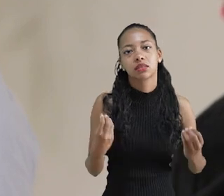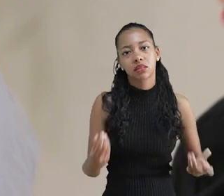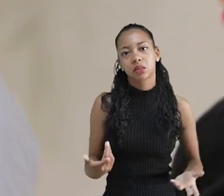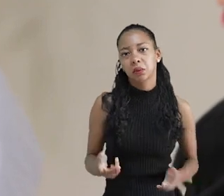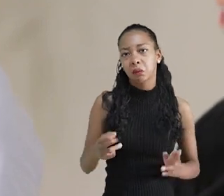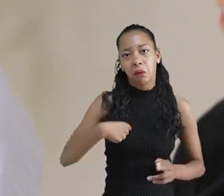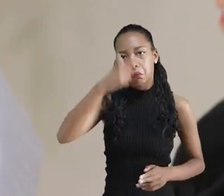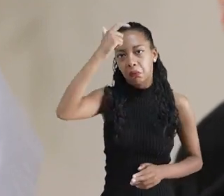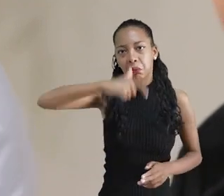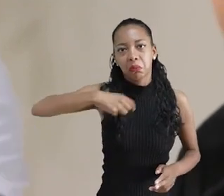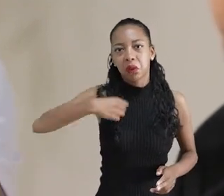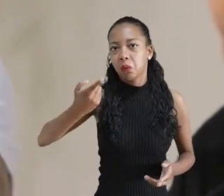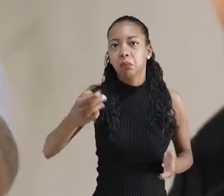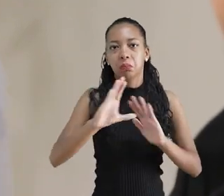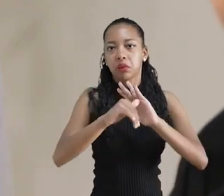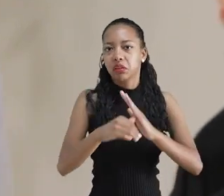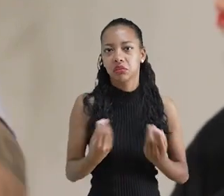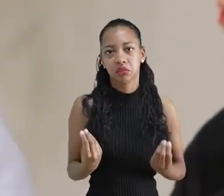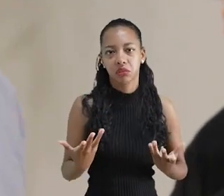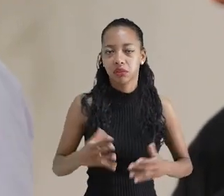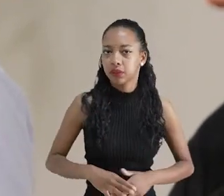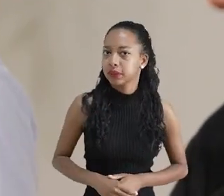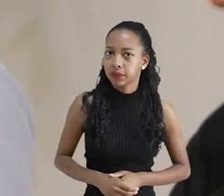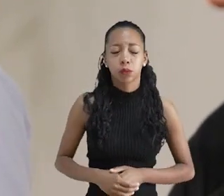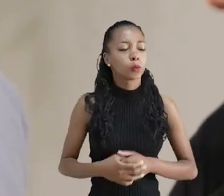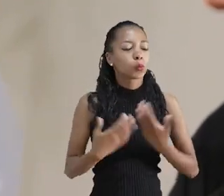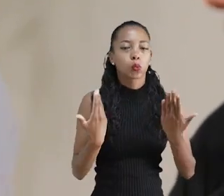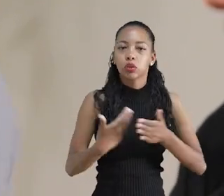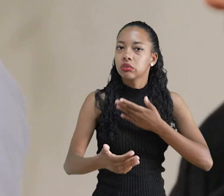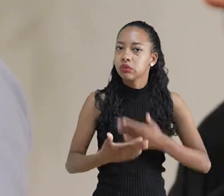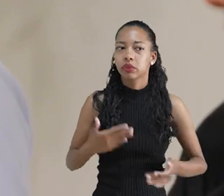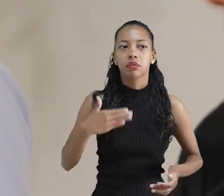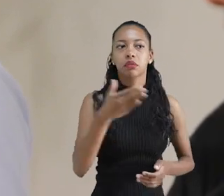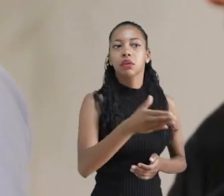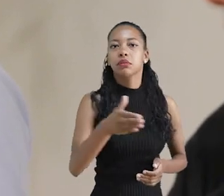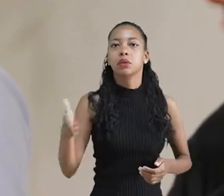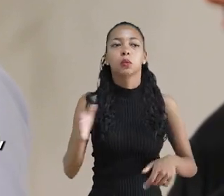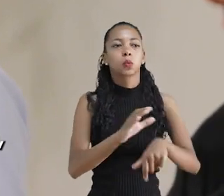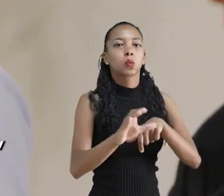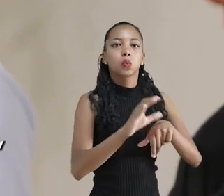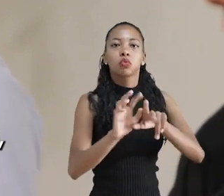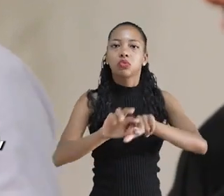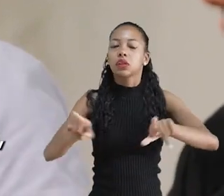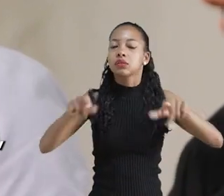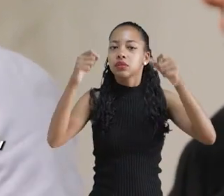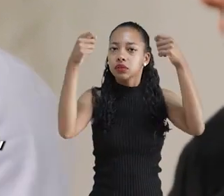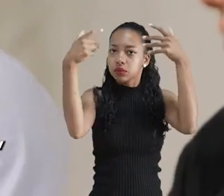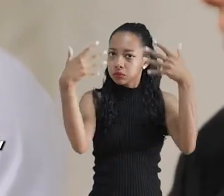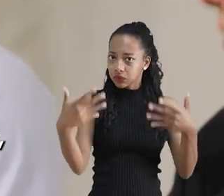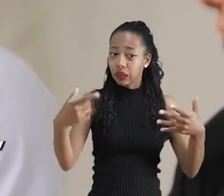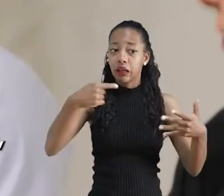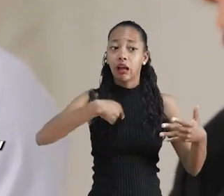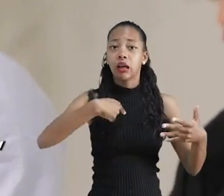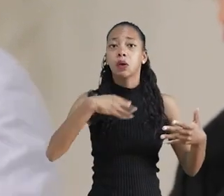muito comum gente né chegava um lugar no cursinho né num qualquer ambiente para se apresentar se apresentava da Terra